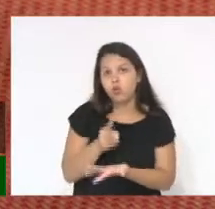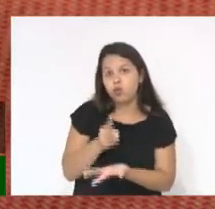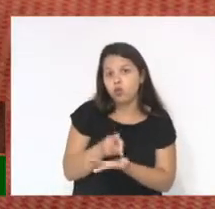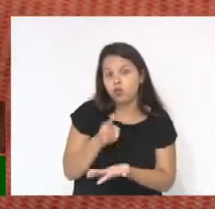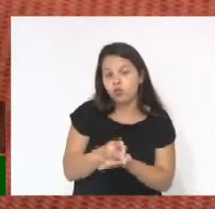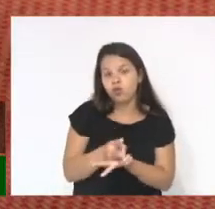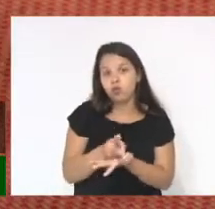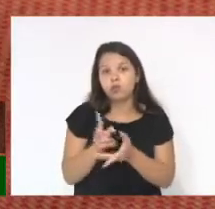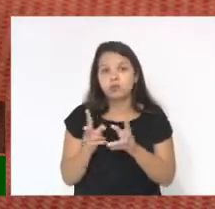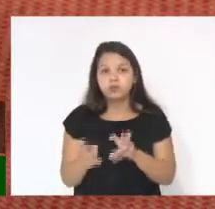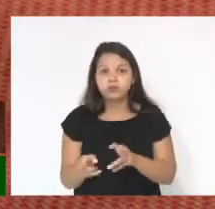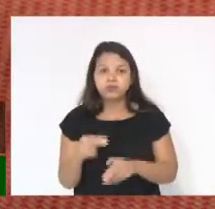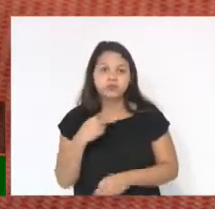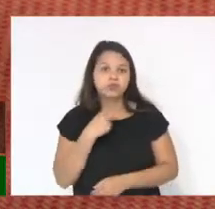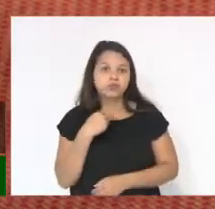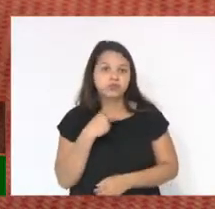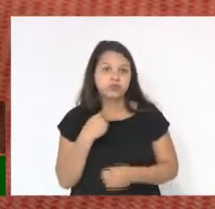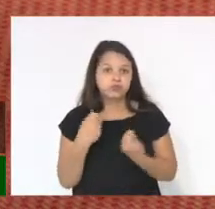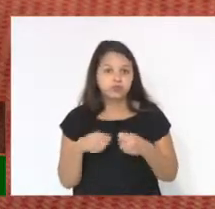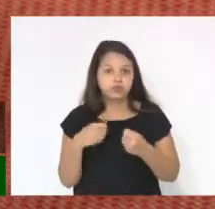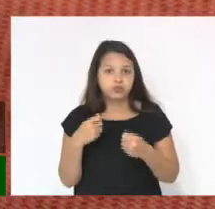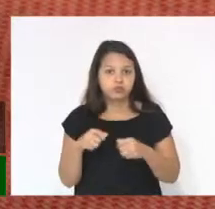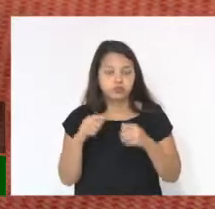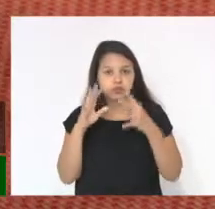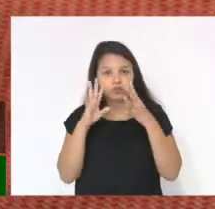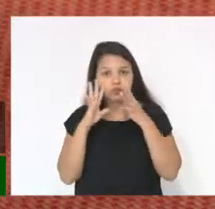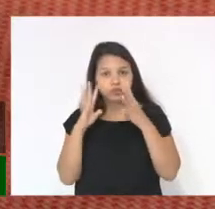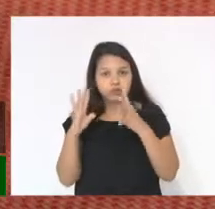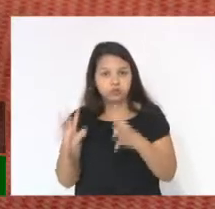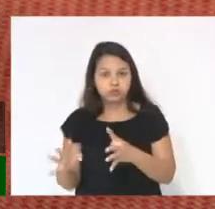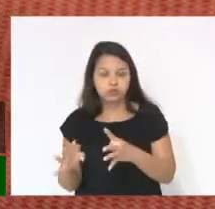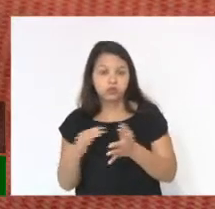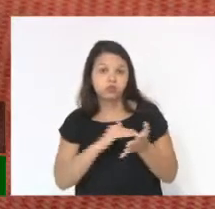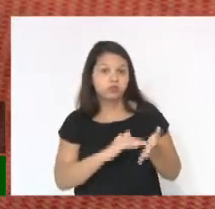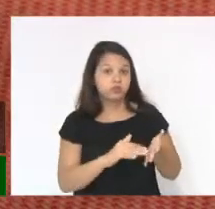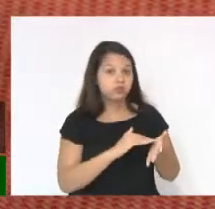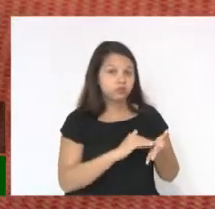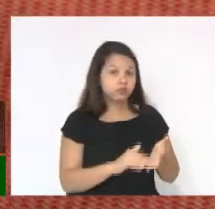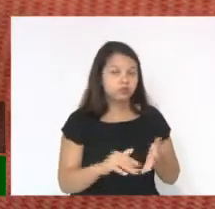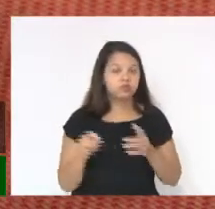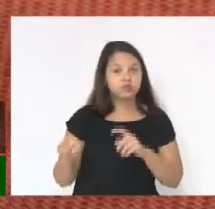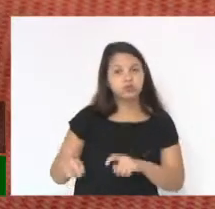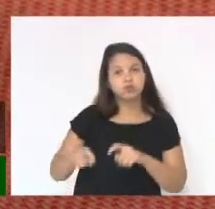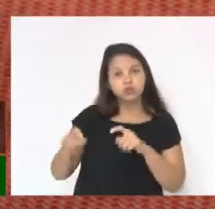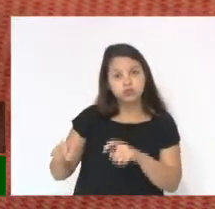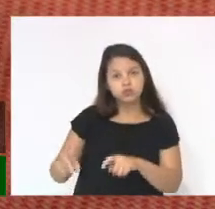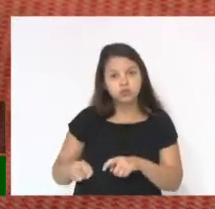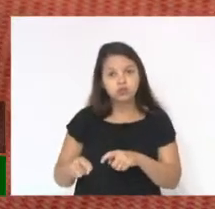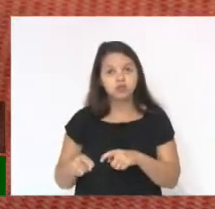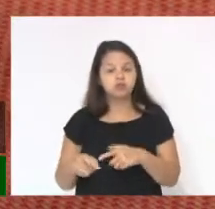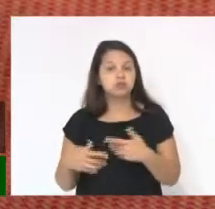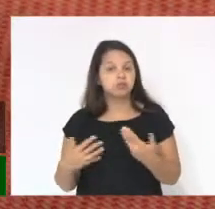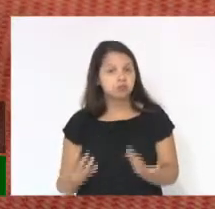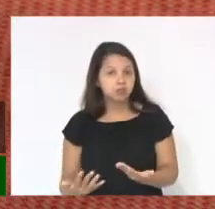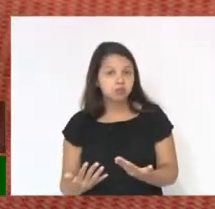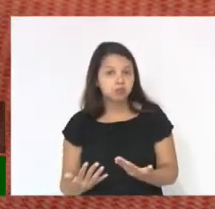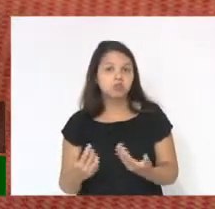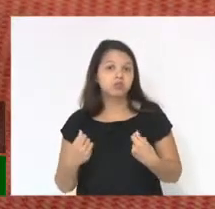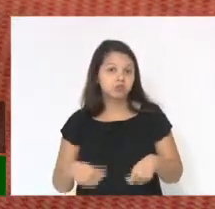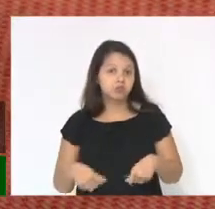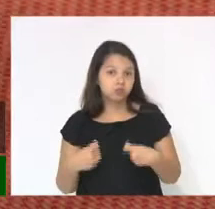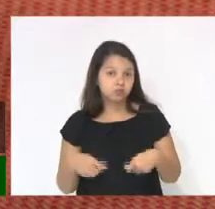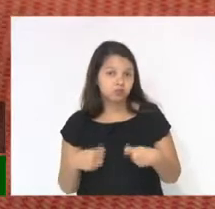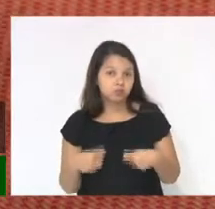jeito, alguém tem que lhe ouvir. O secretário da Fazenda, enfim, essa tem que ser